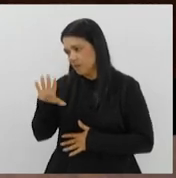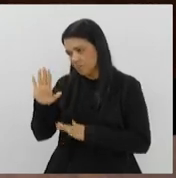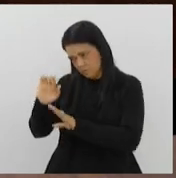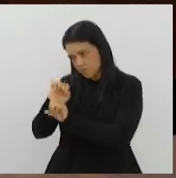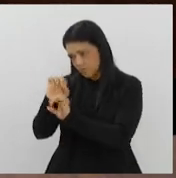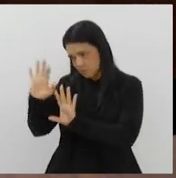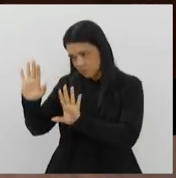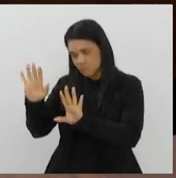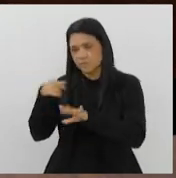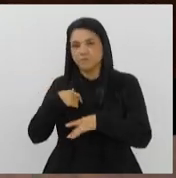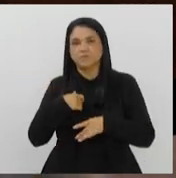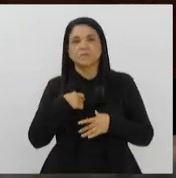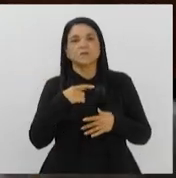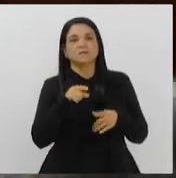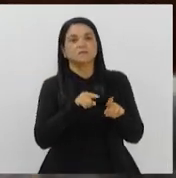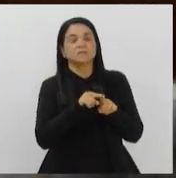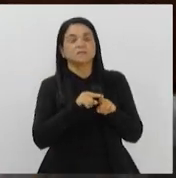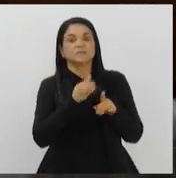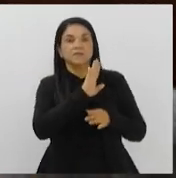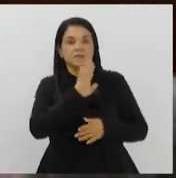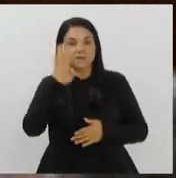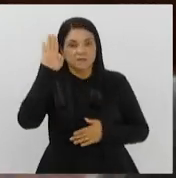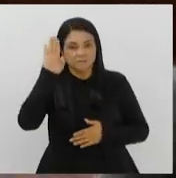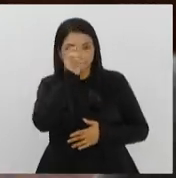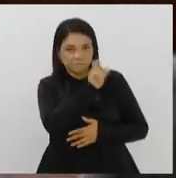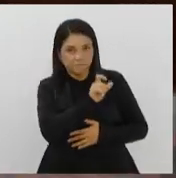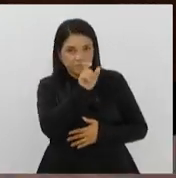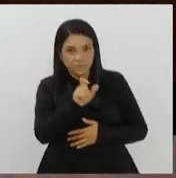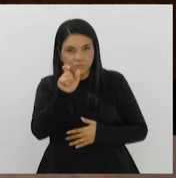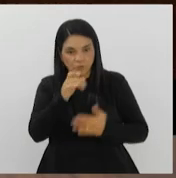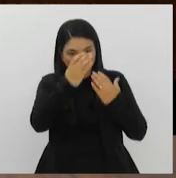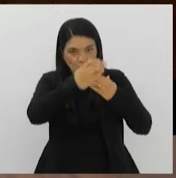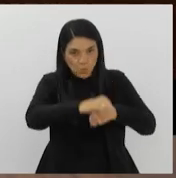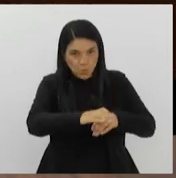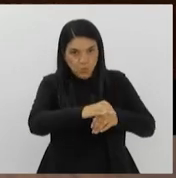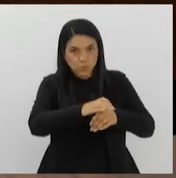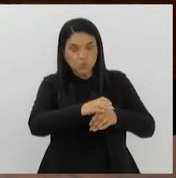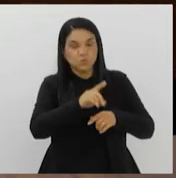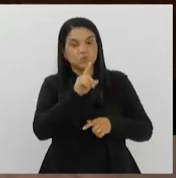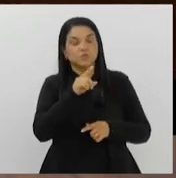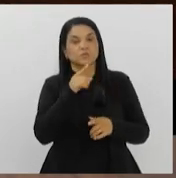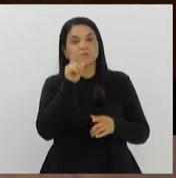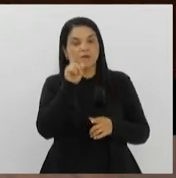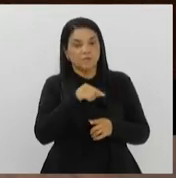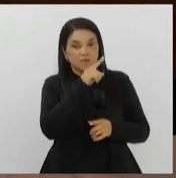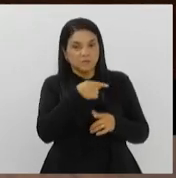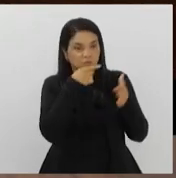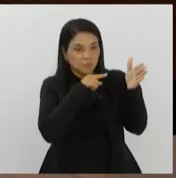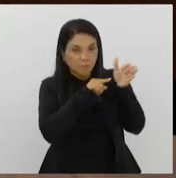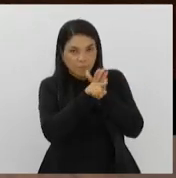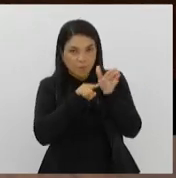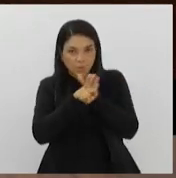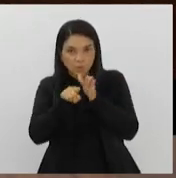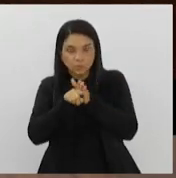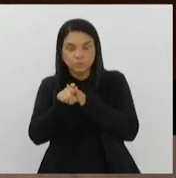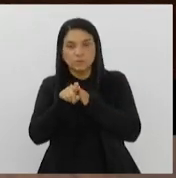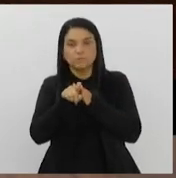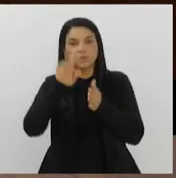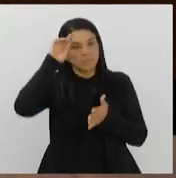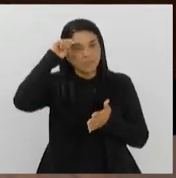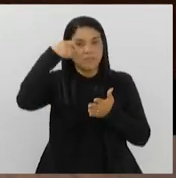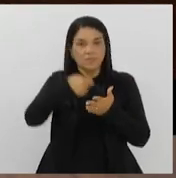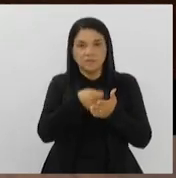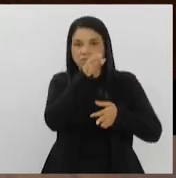Dispõe sobre a reclassificação de candidatos em virtude de anulação de questões por decisão judicial